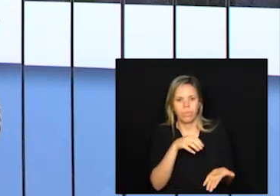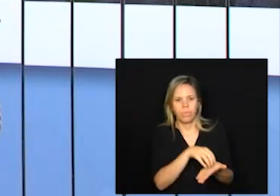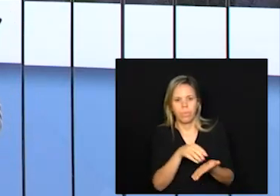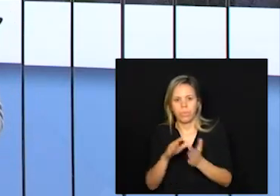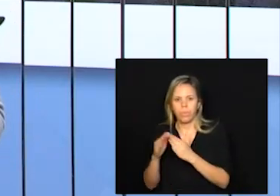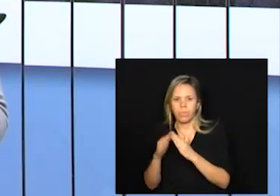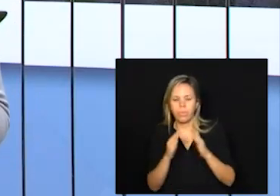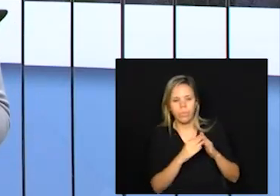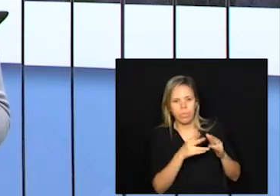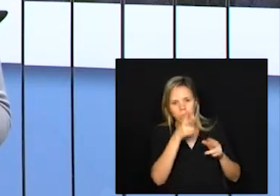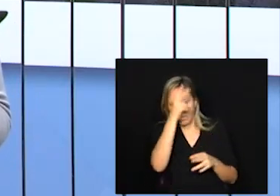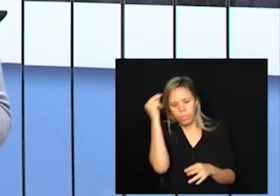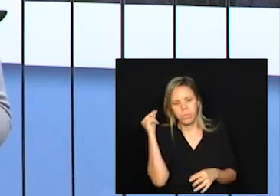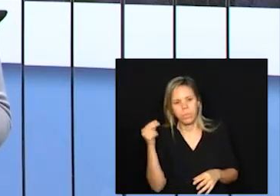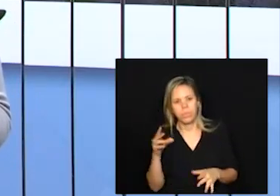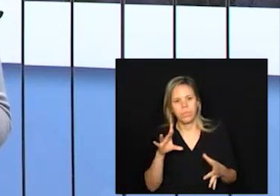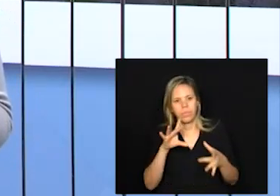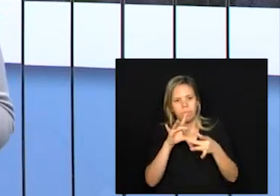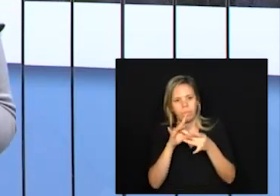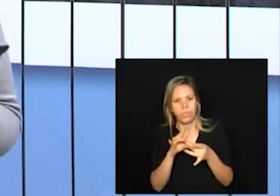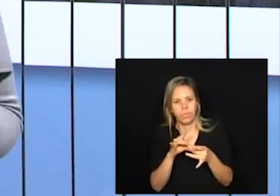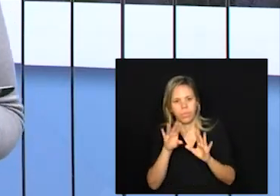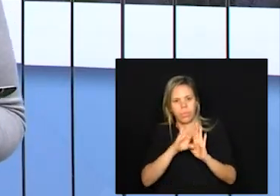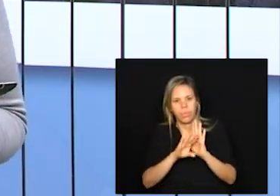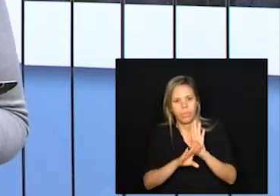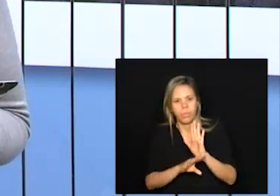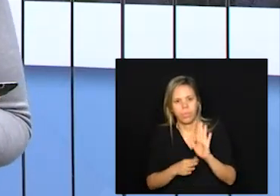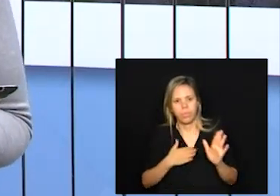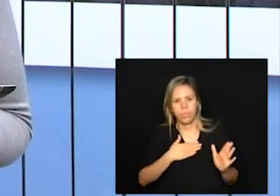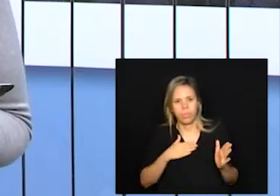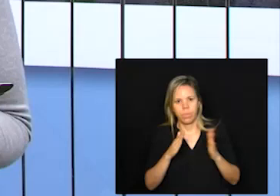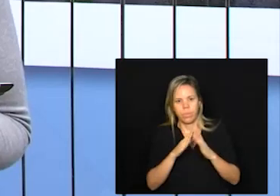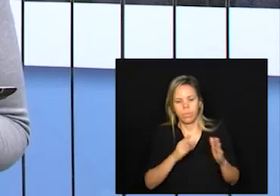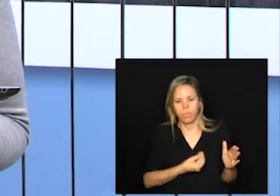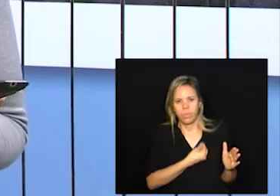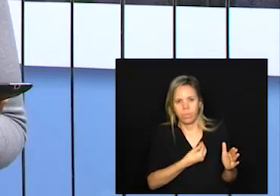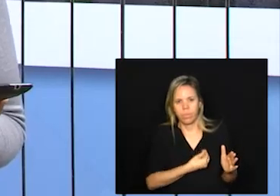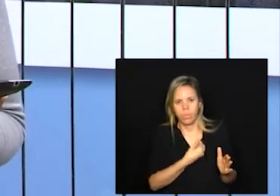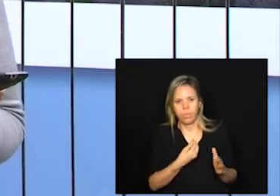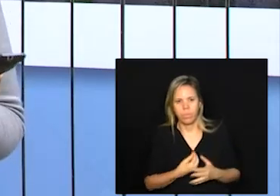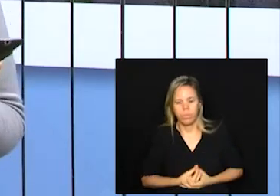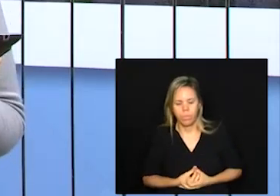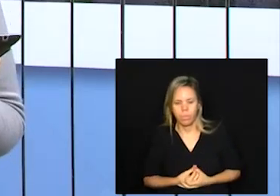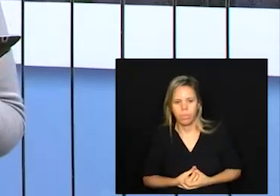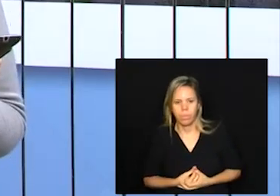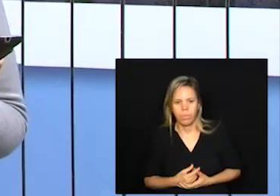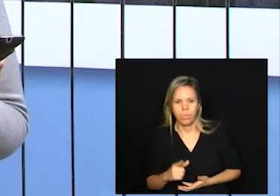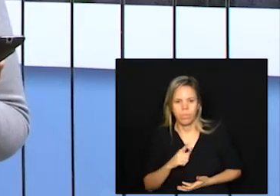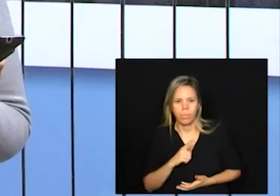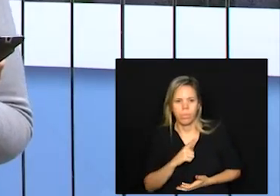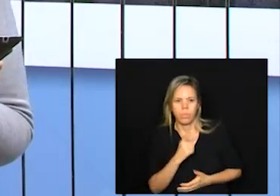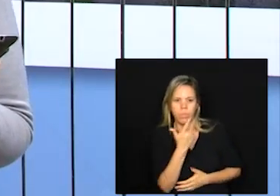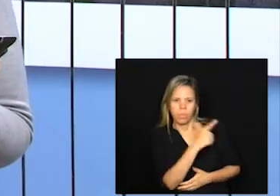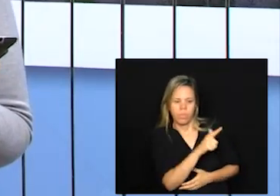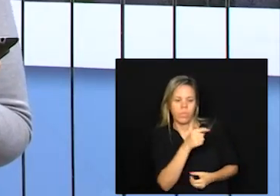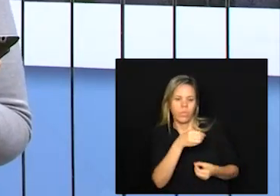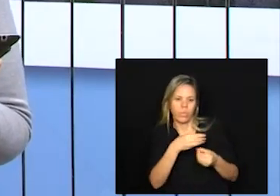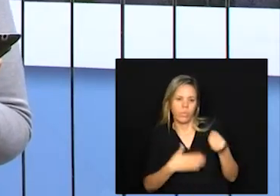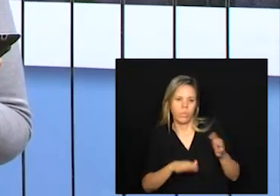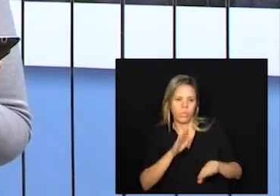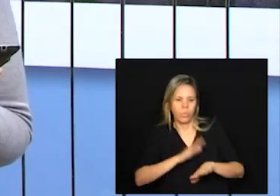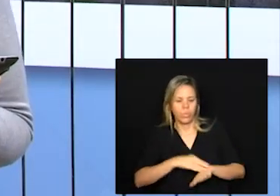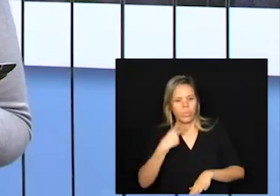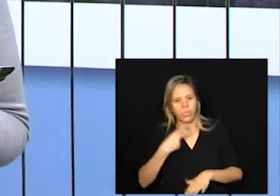habitacionais populares vinculado ao programa Minha Casa Minha Vida. Além disso, nós temos outras matérias de autoria